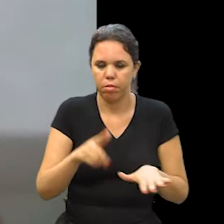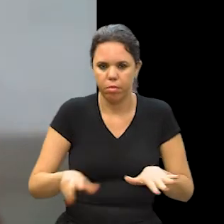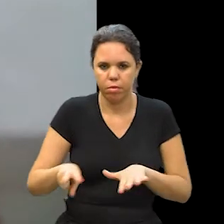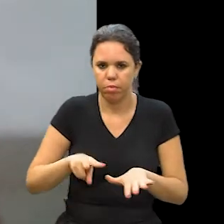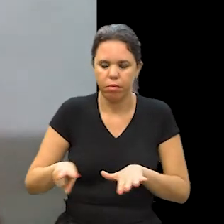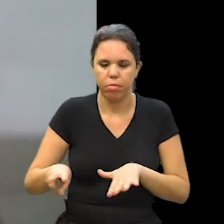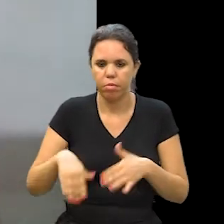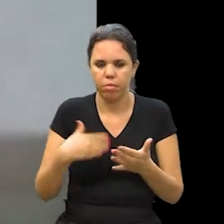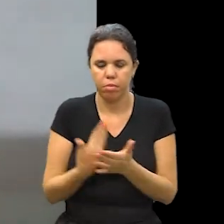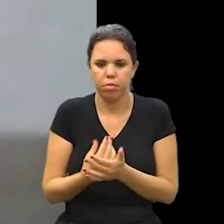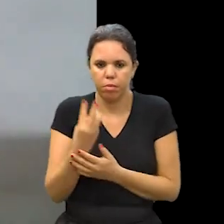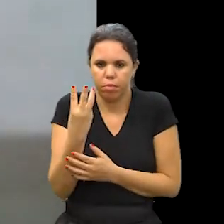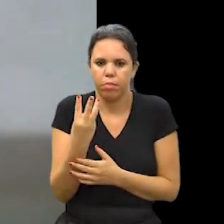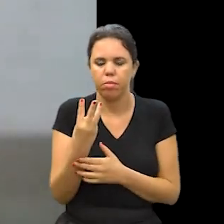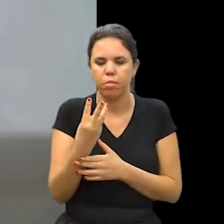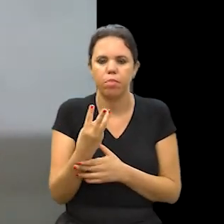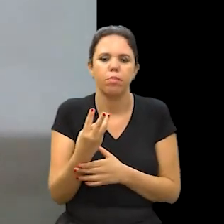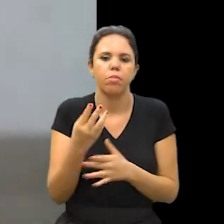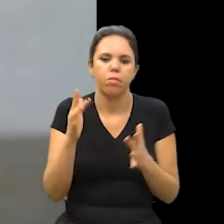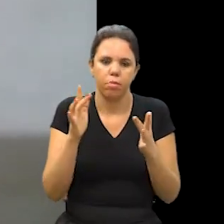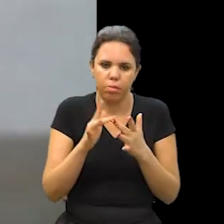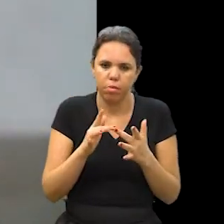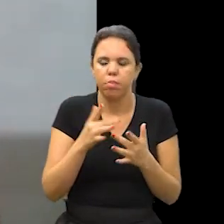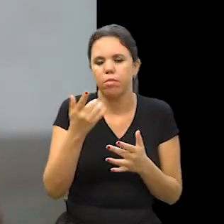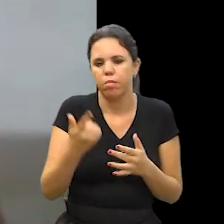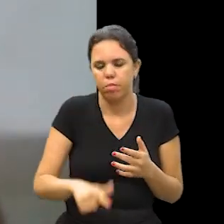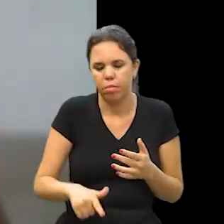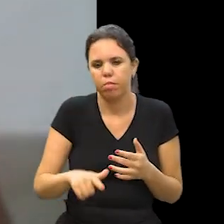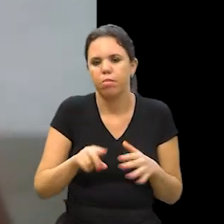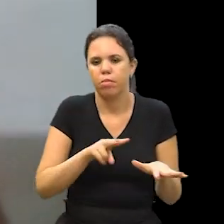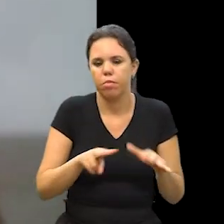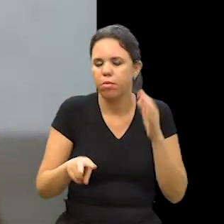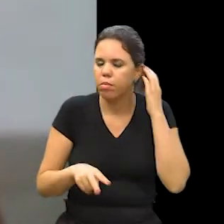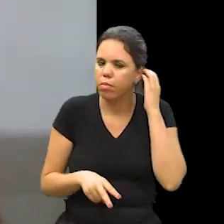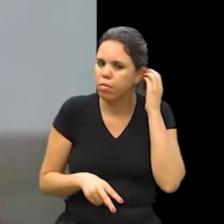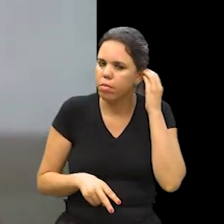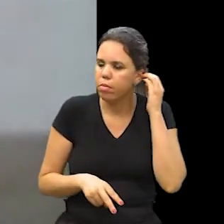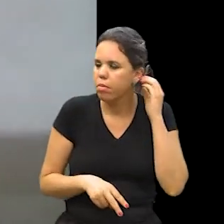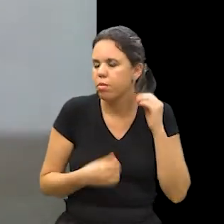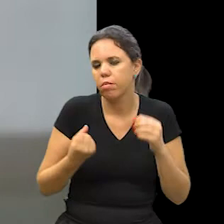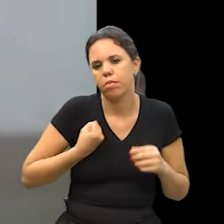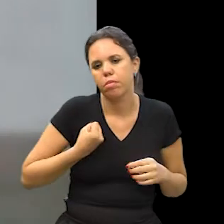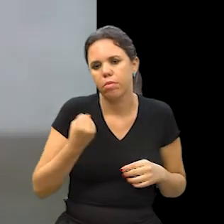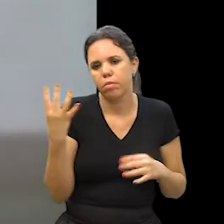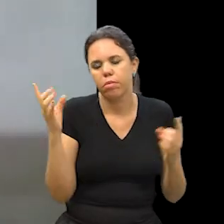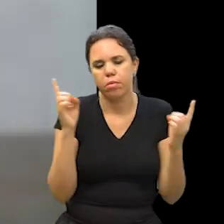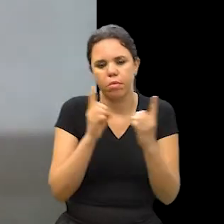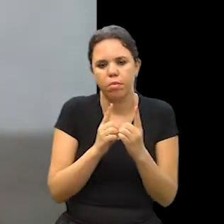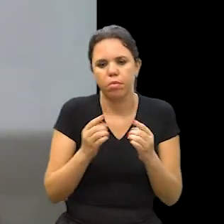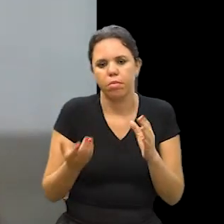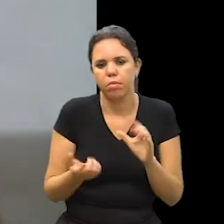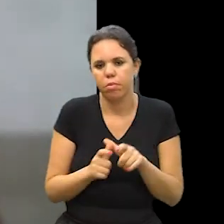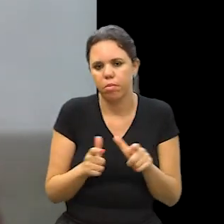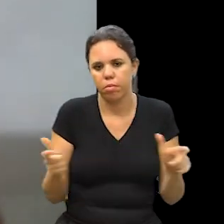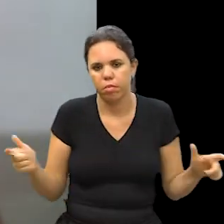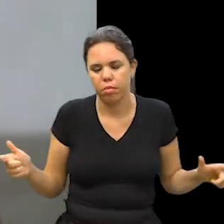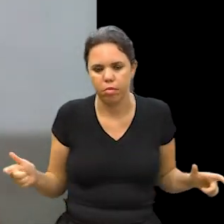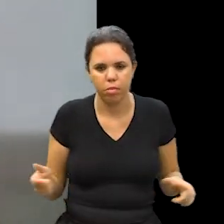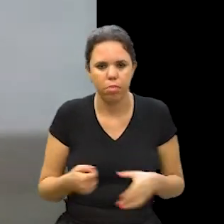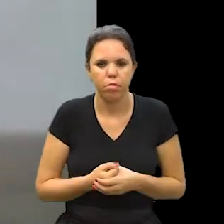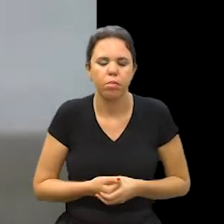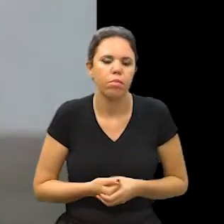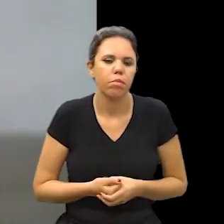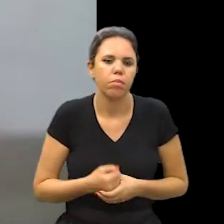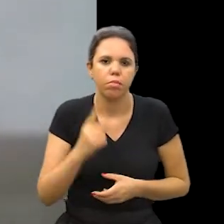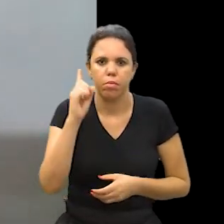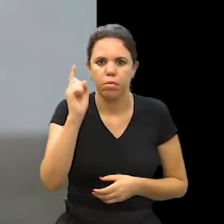às vezes até 3 vezes por semana, né, então o número de atendimentos que nós fazemos é bem alto, né, chega, sabe,